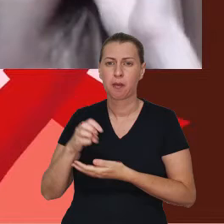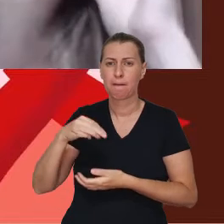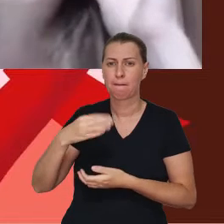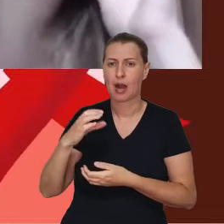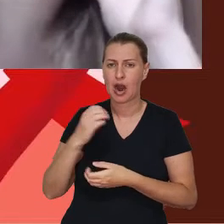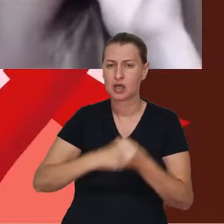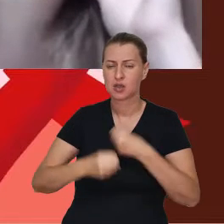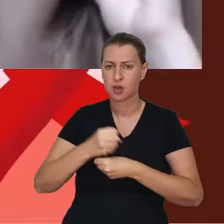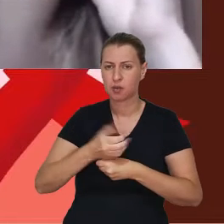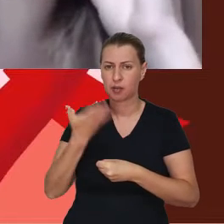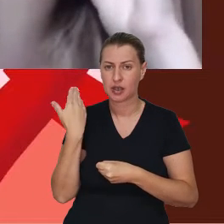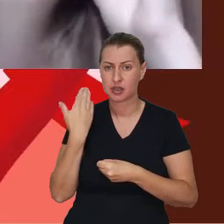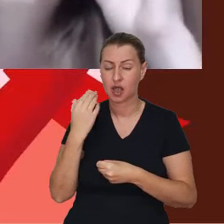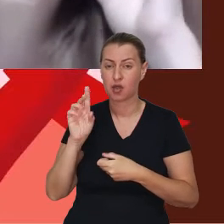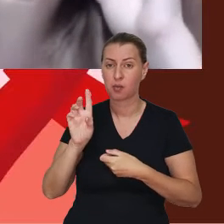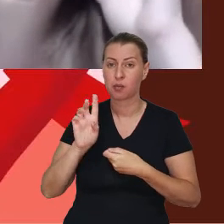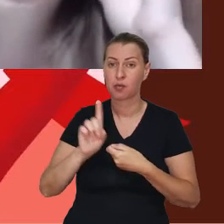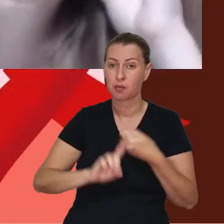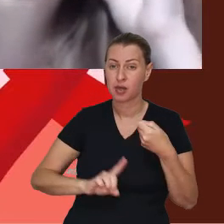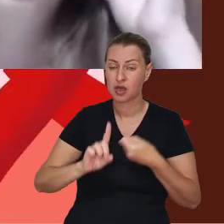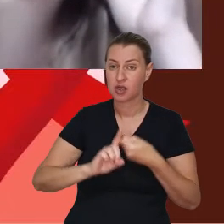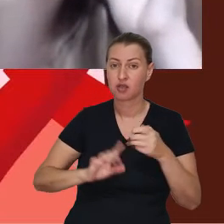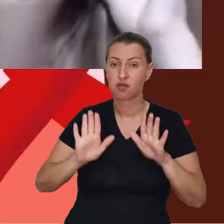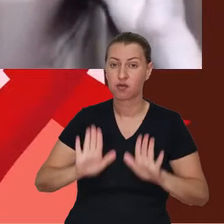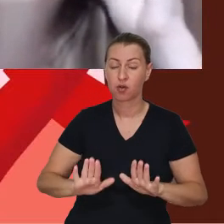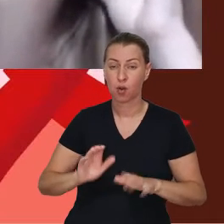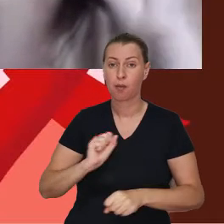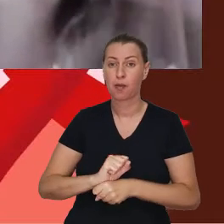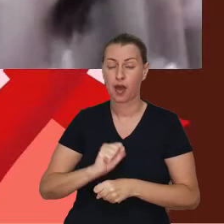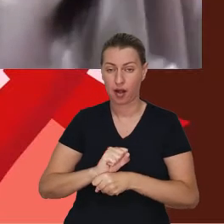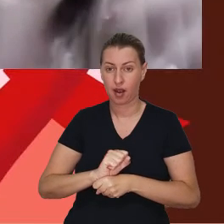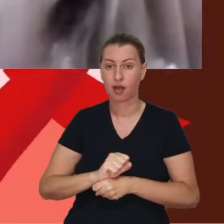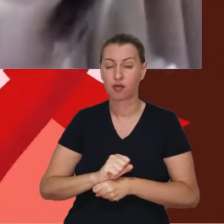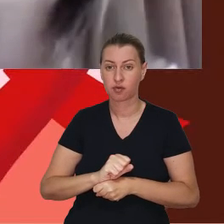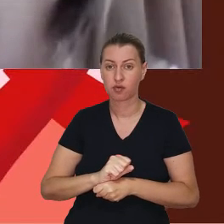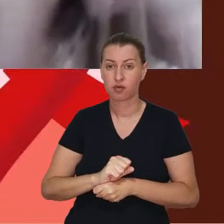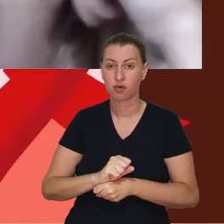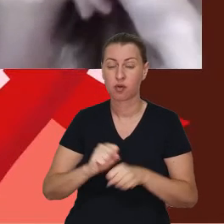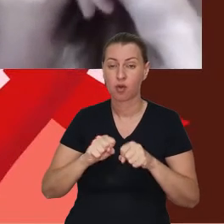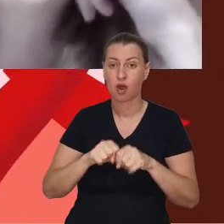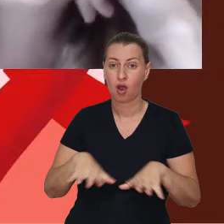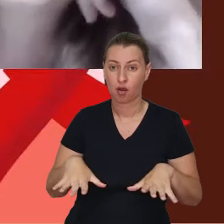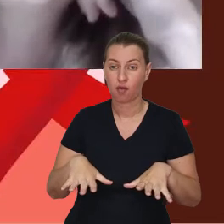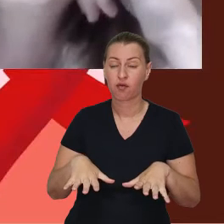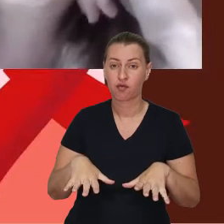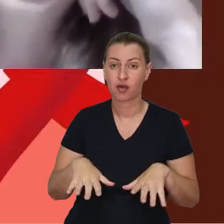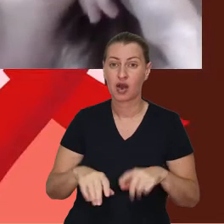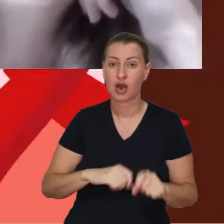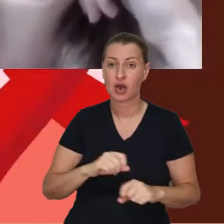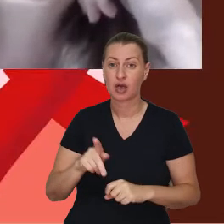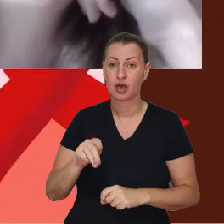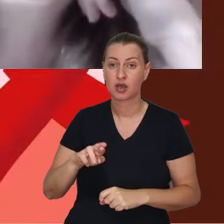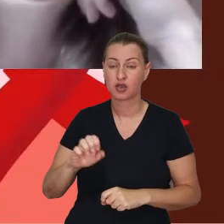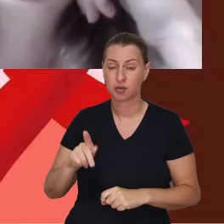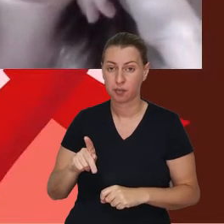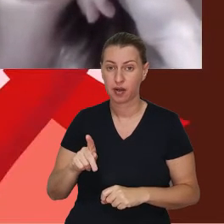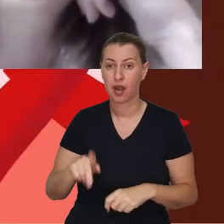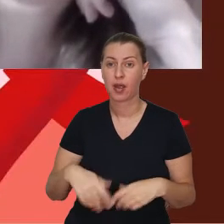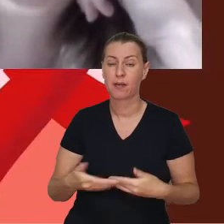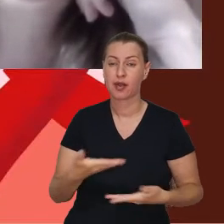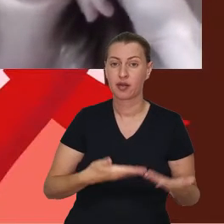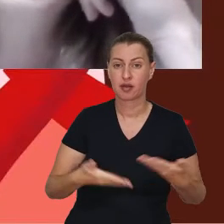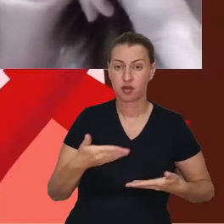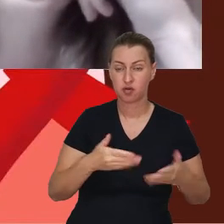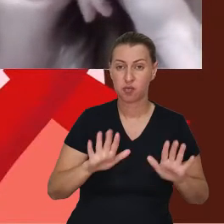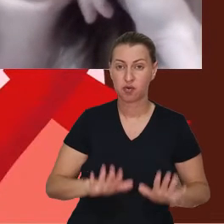março do ano passado, por alguns meses, ficou interrompida a oferta de PrEP, né? Os